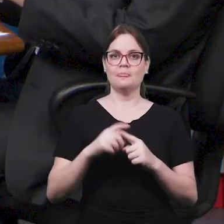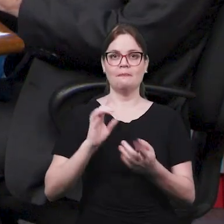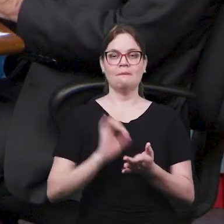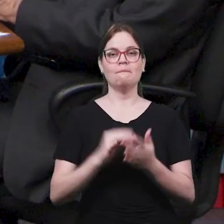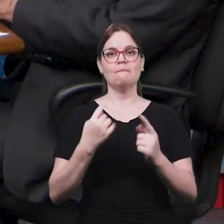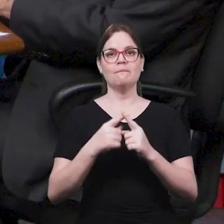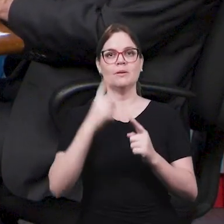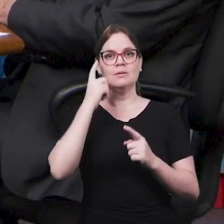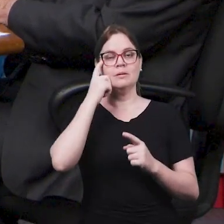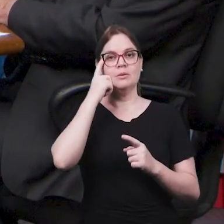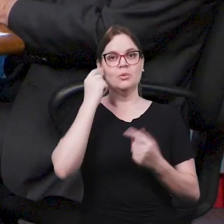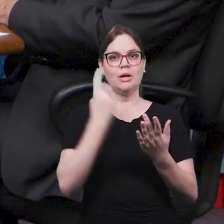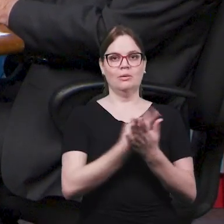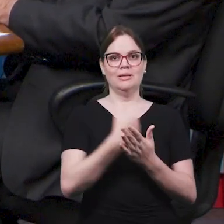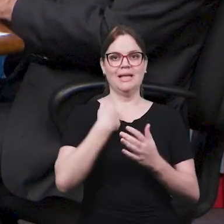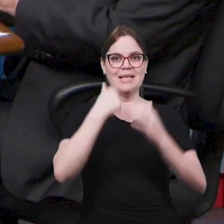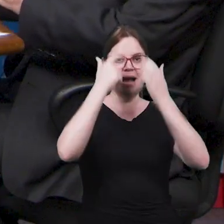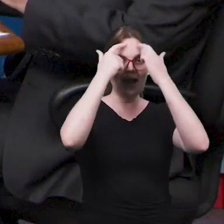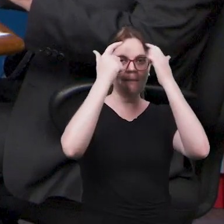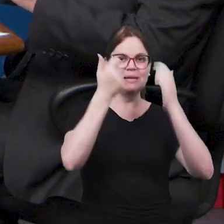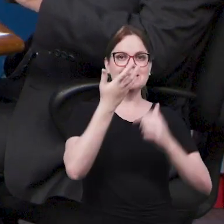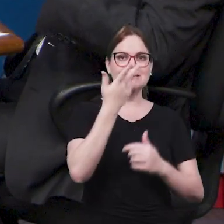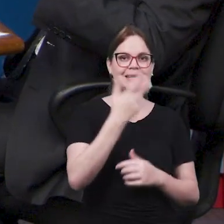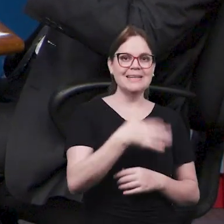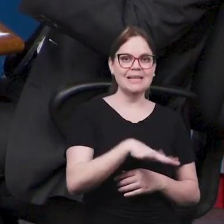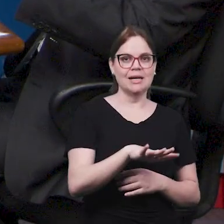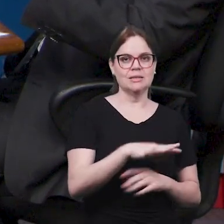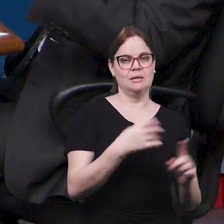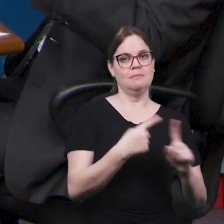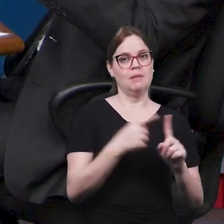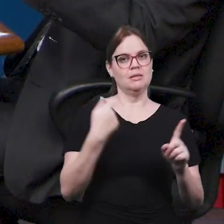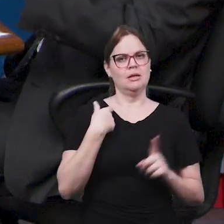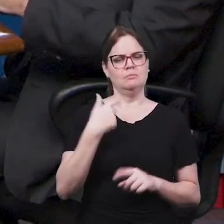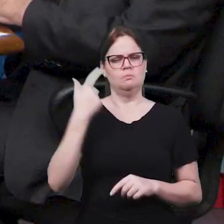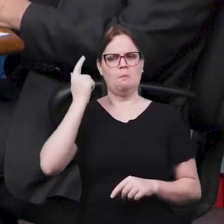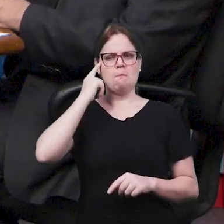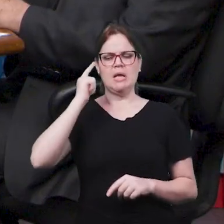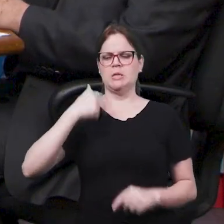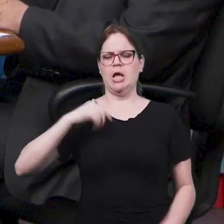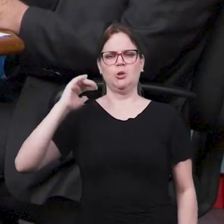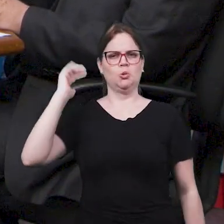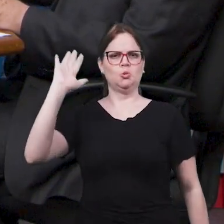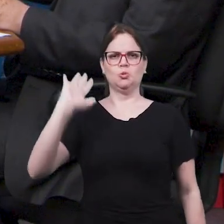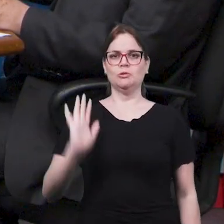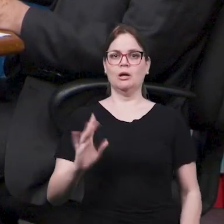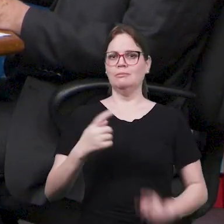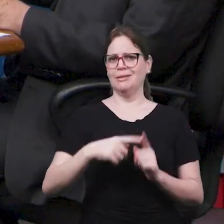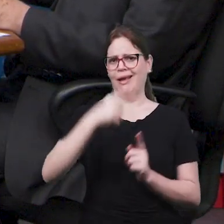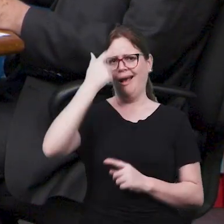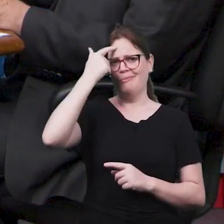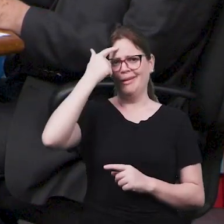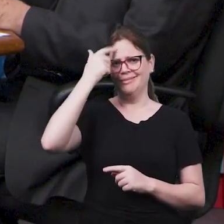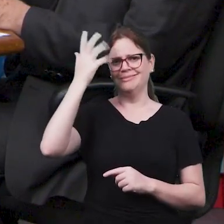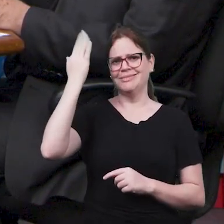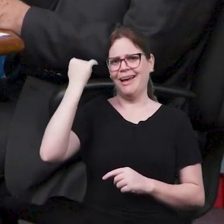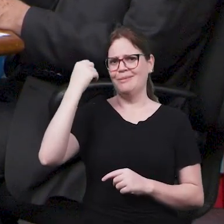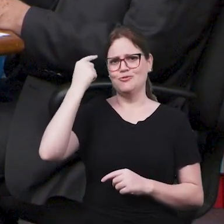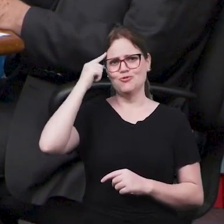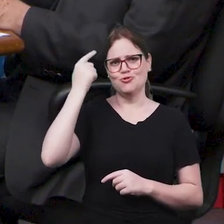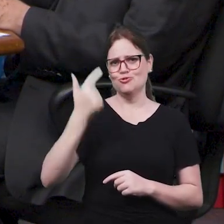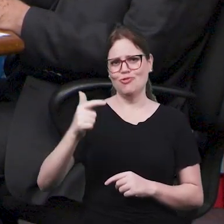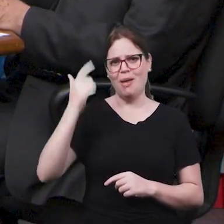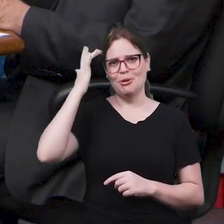porque a cabeça ainda é da criança. Mas ele se acha já adulto. E esse